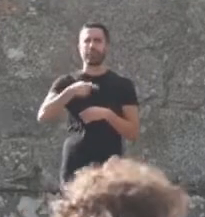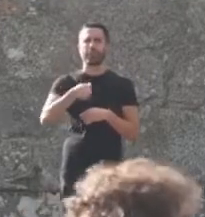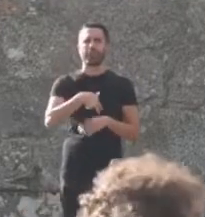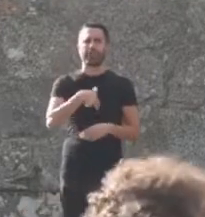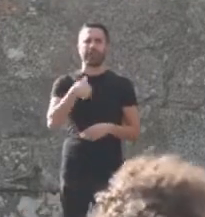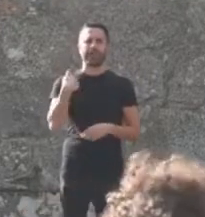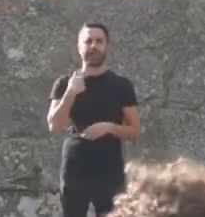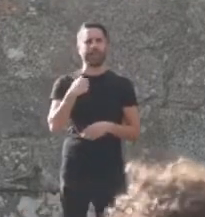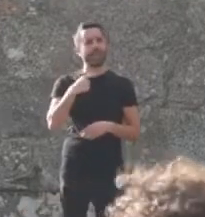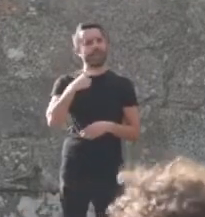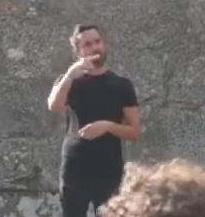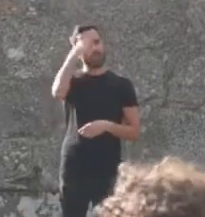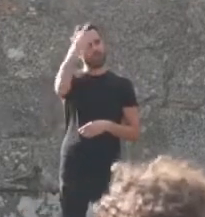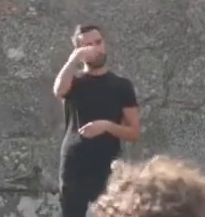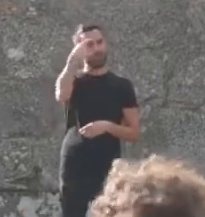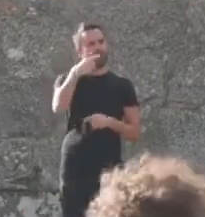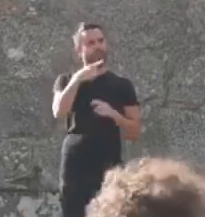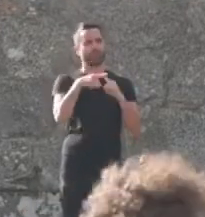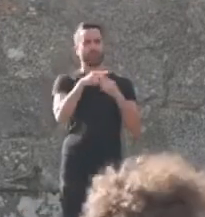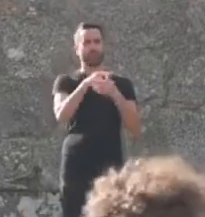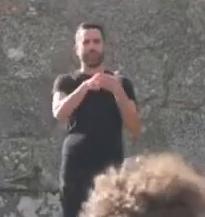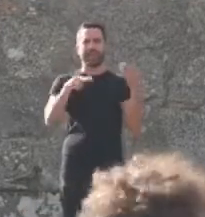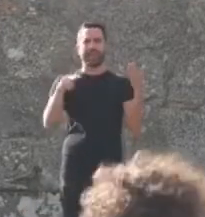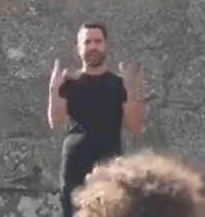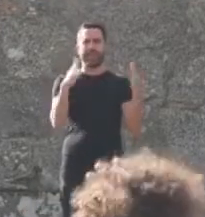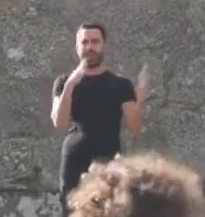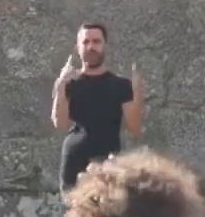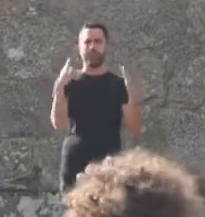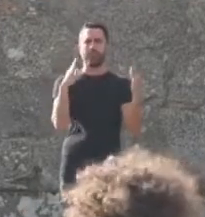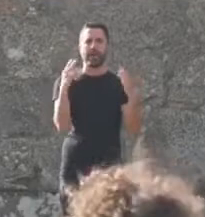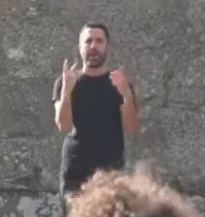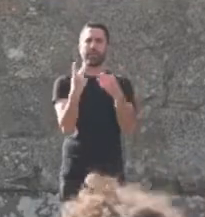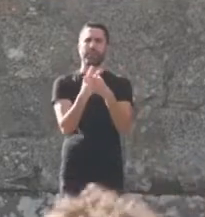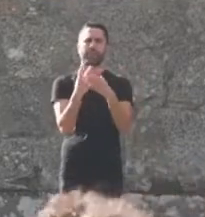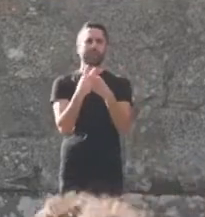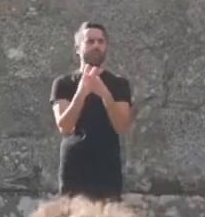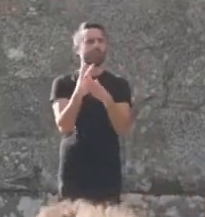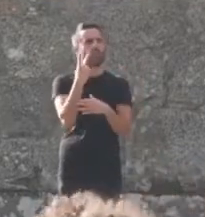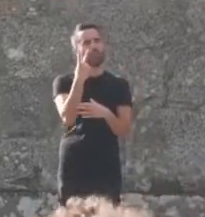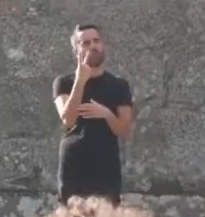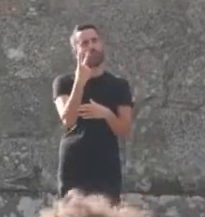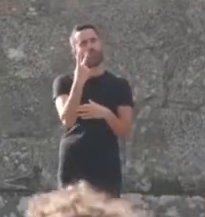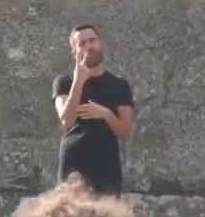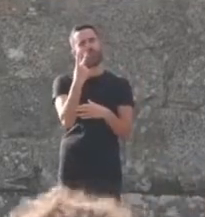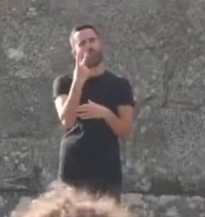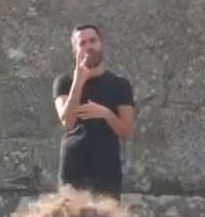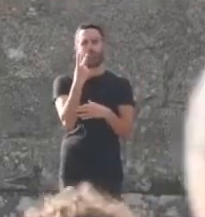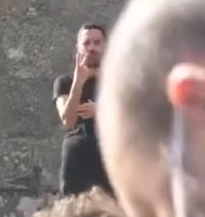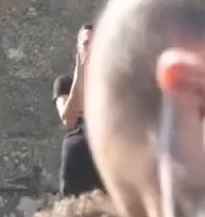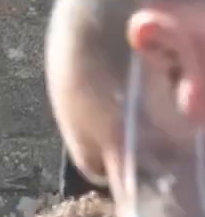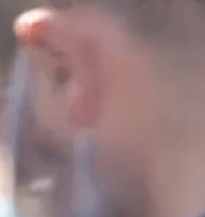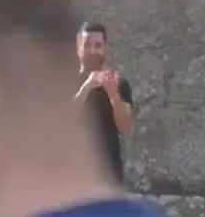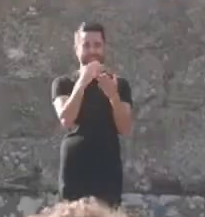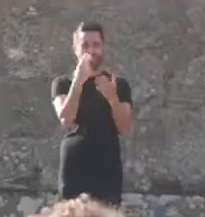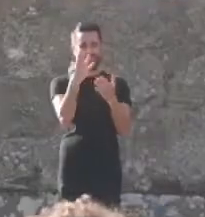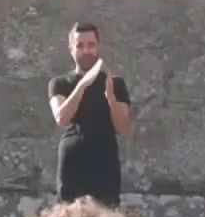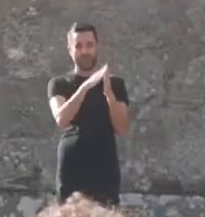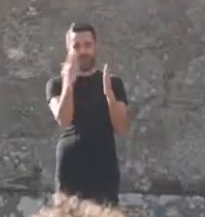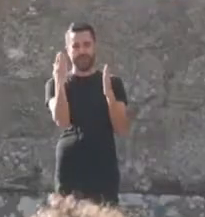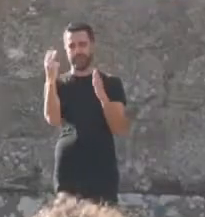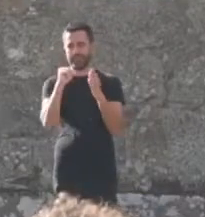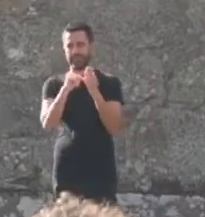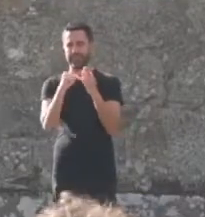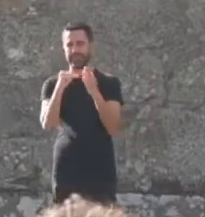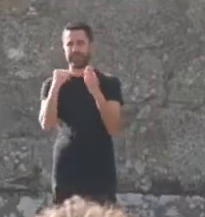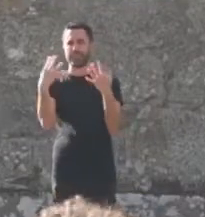Cultura na Xunta de Galicia na época do Bipartito, 2005-2009, e unha das persoas